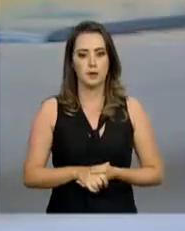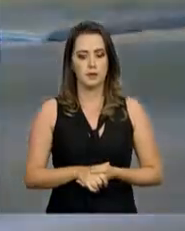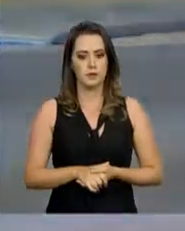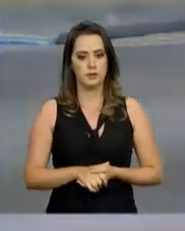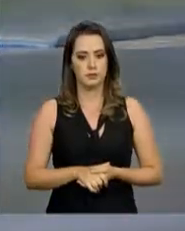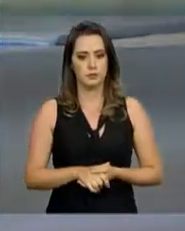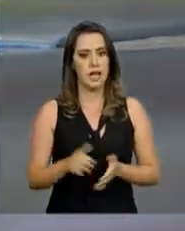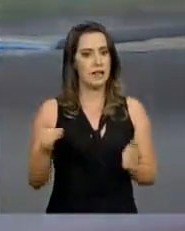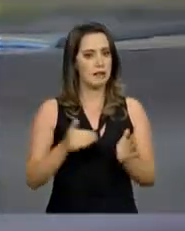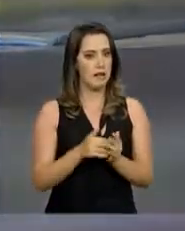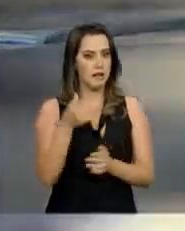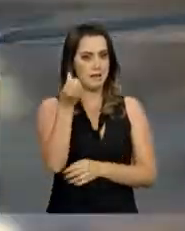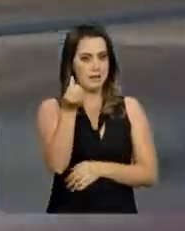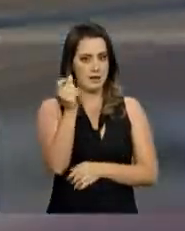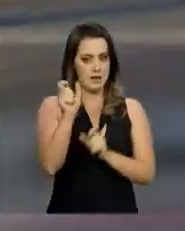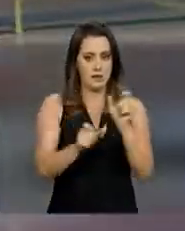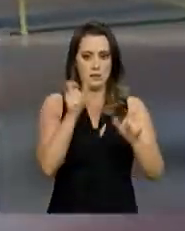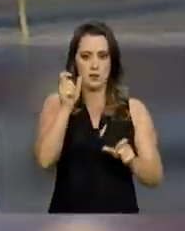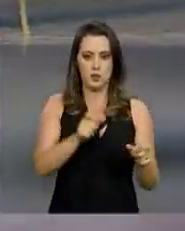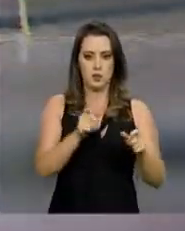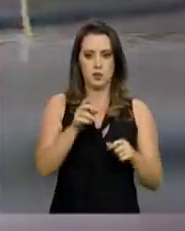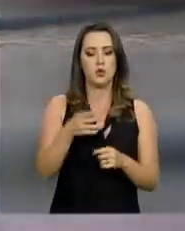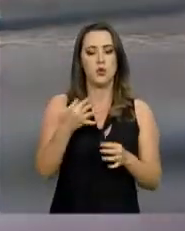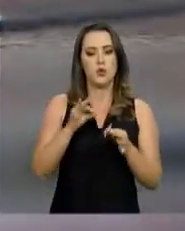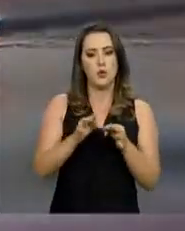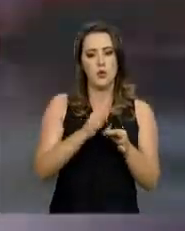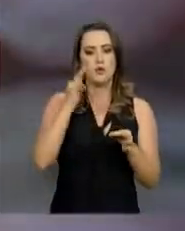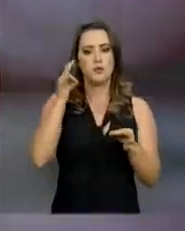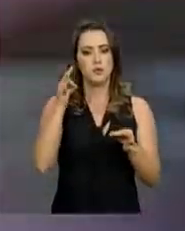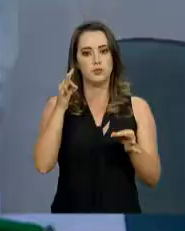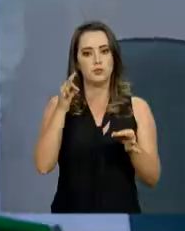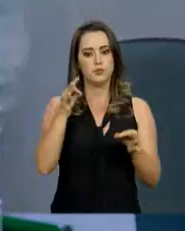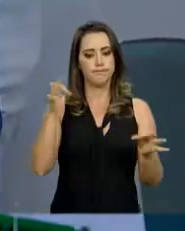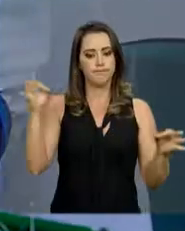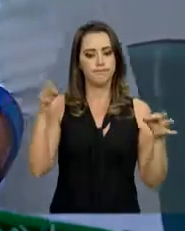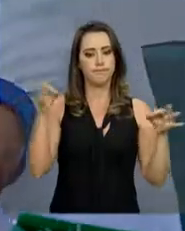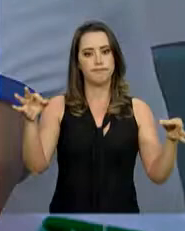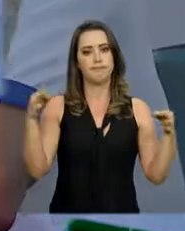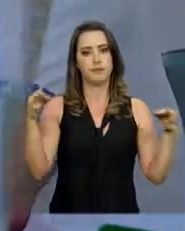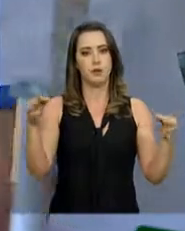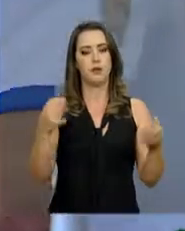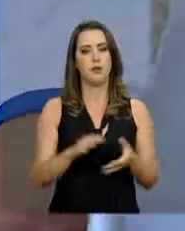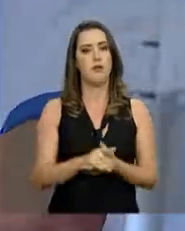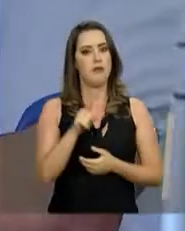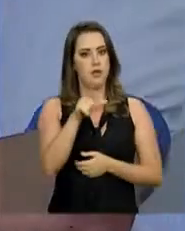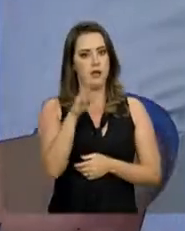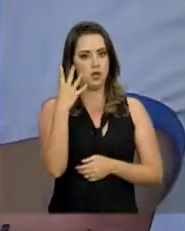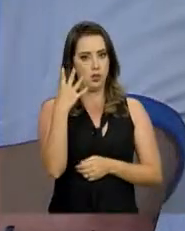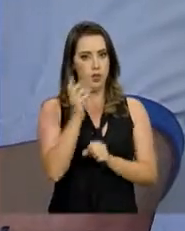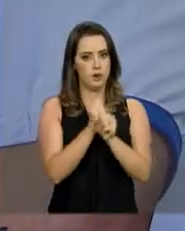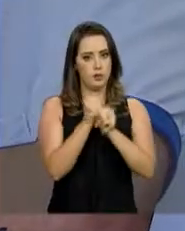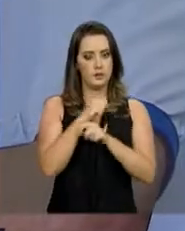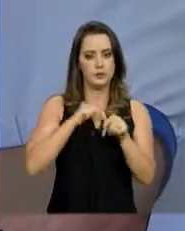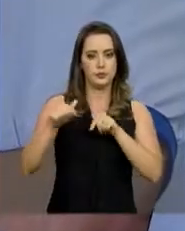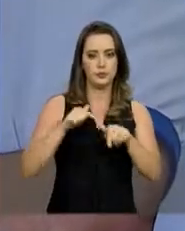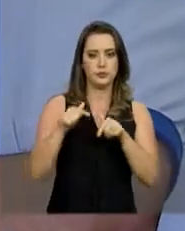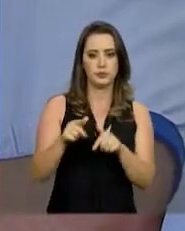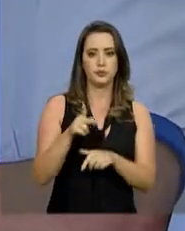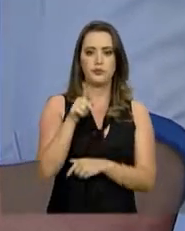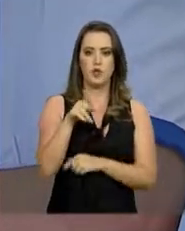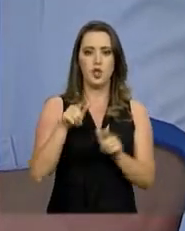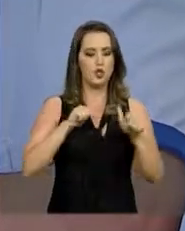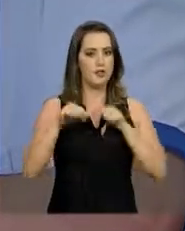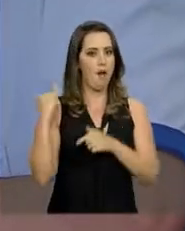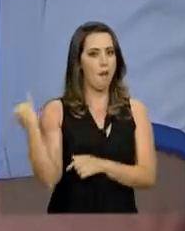São até seis pessoas colocando fio por fio na máquina. Alex está há quatro anos na fábrica. Ele tem uma